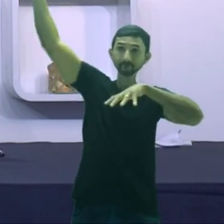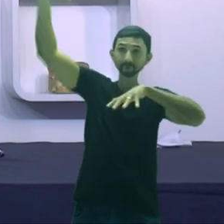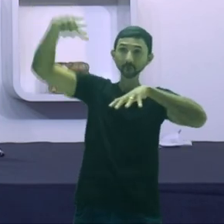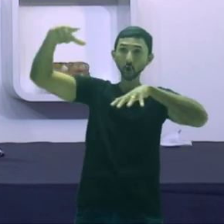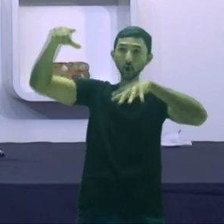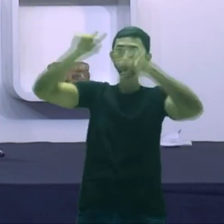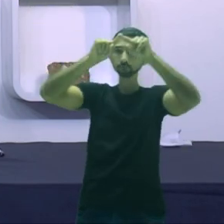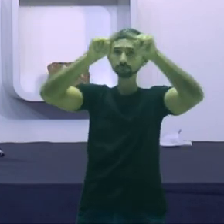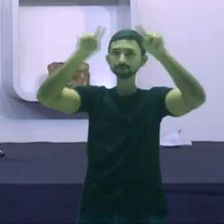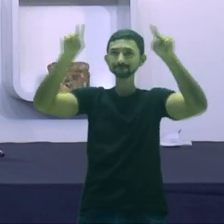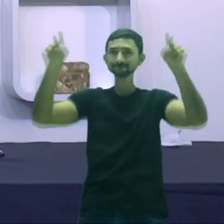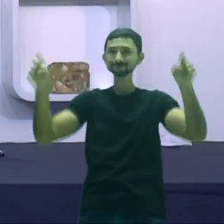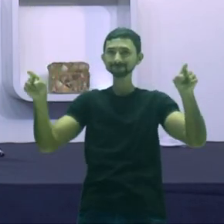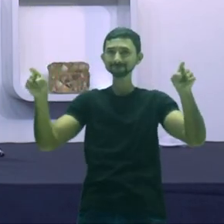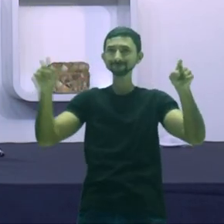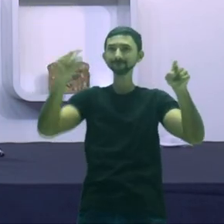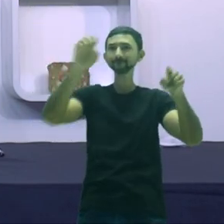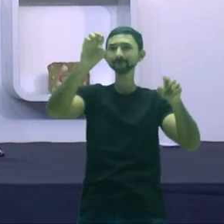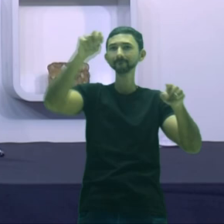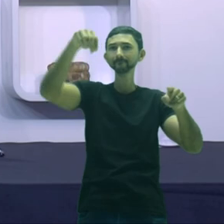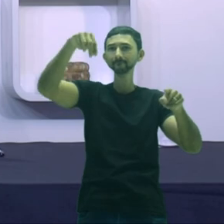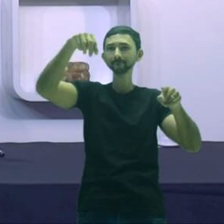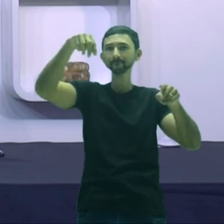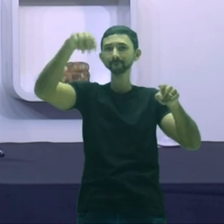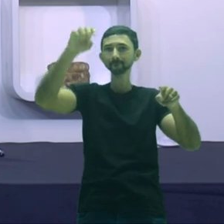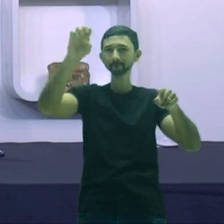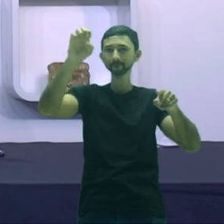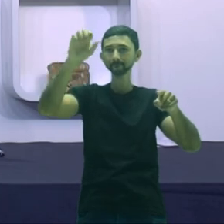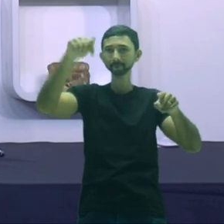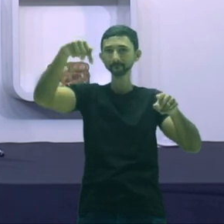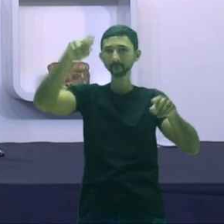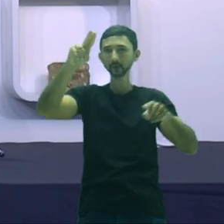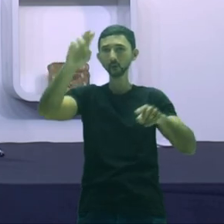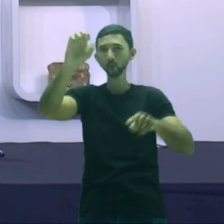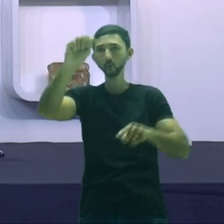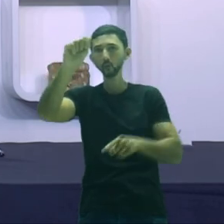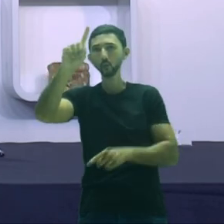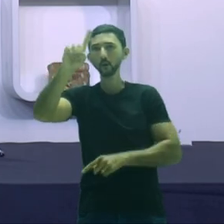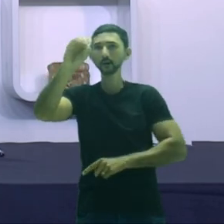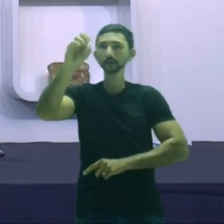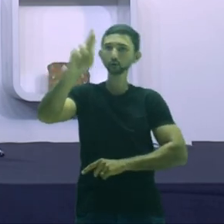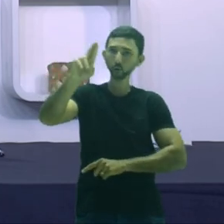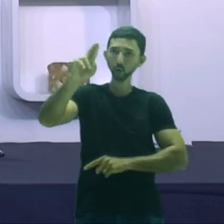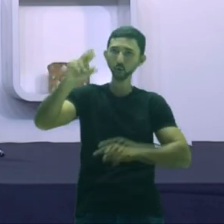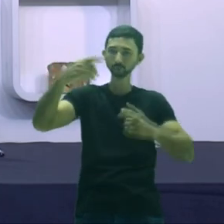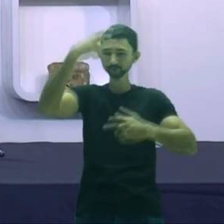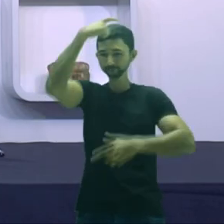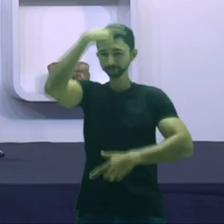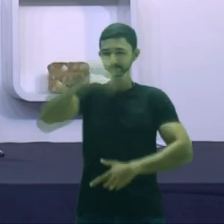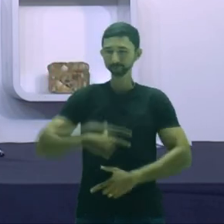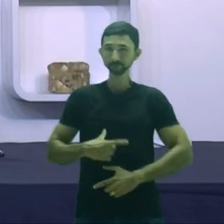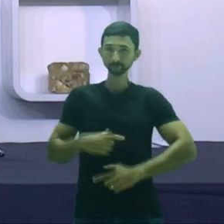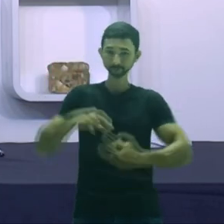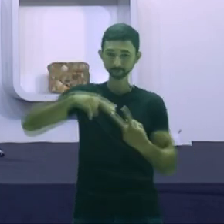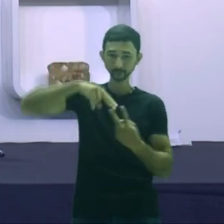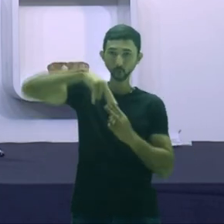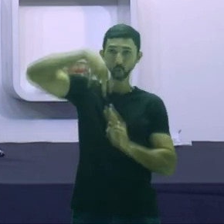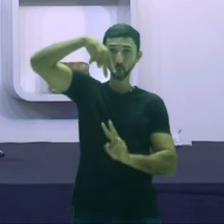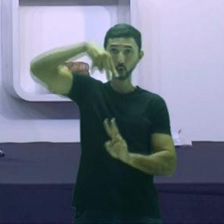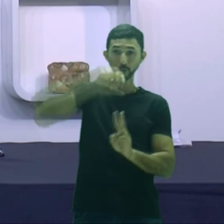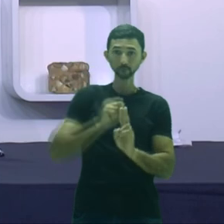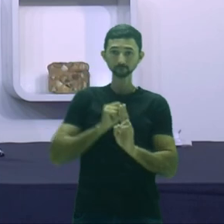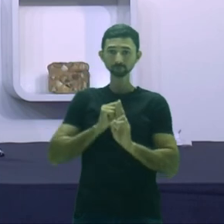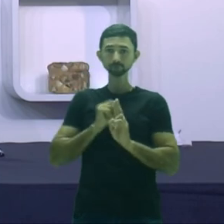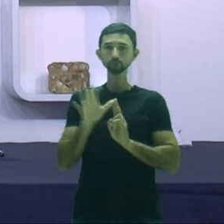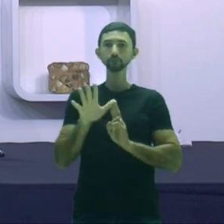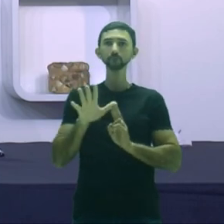da linha do Equador. Ah, então, nós temos o gene, né, para expressão de uma